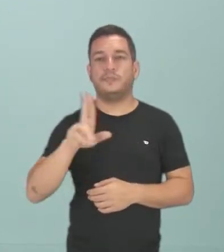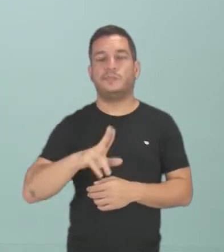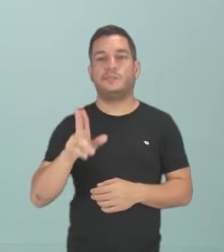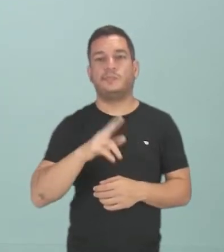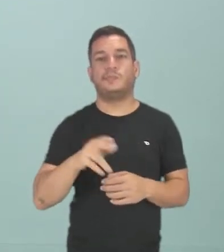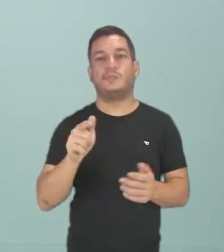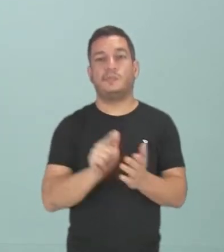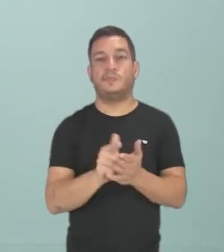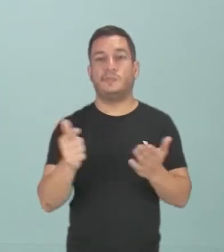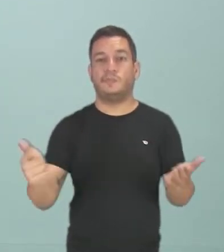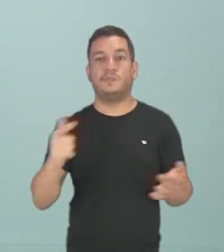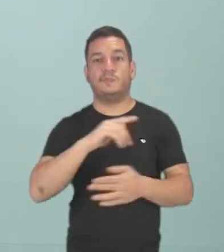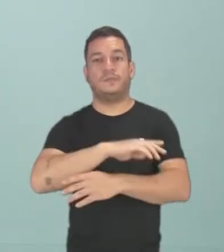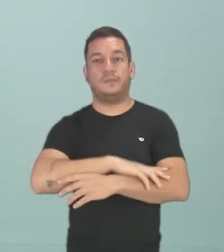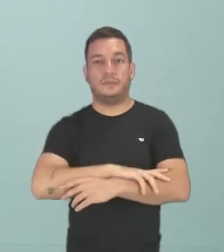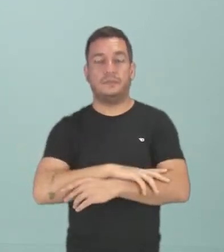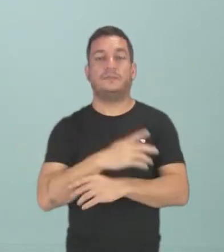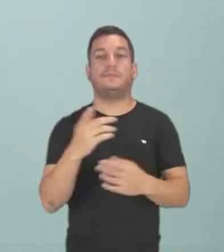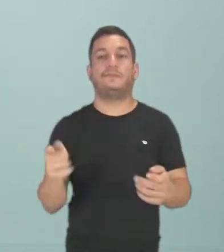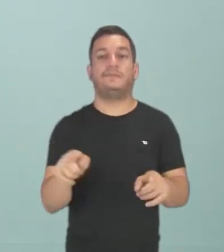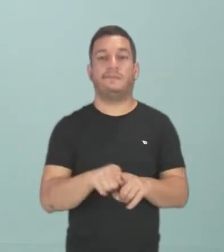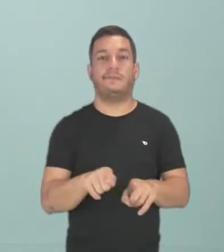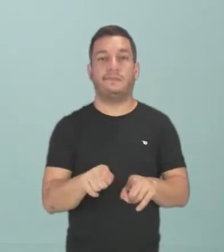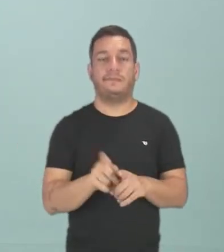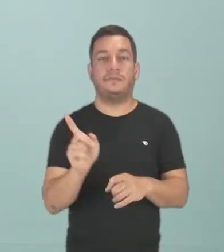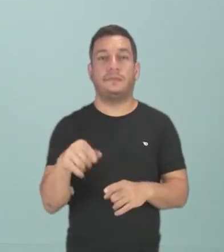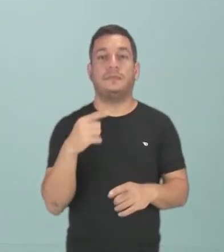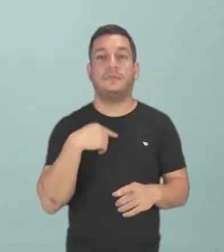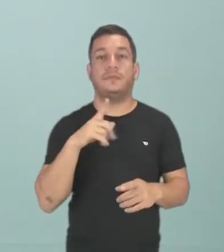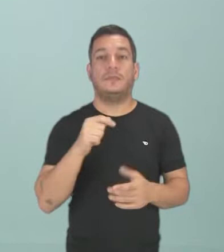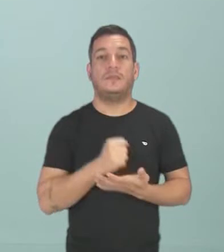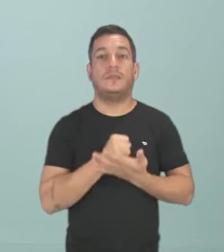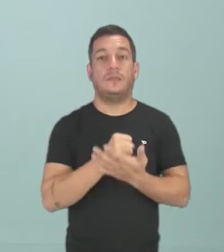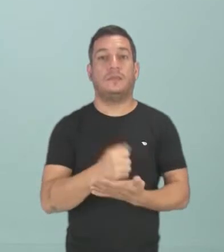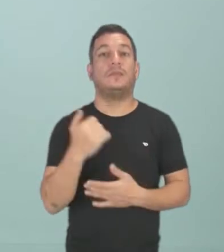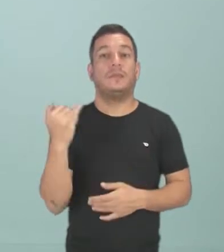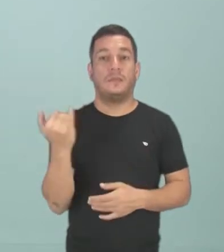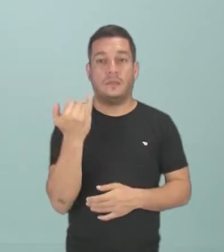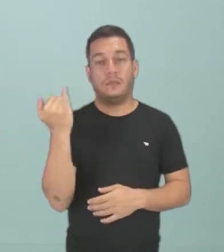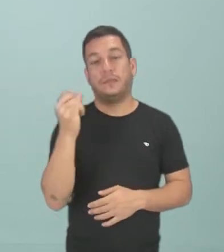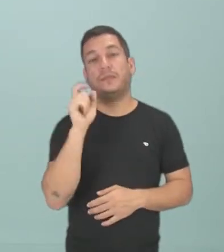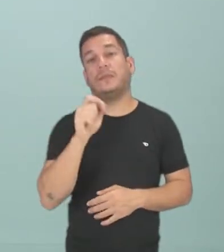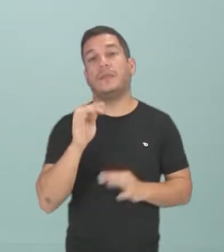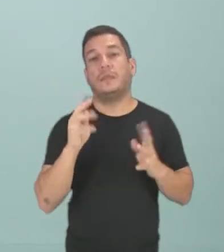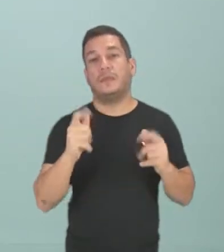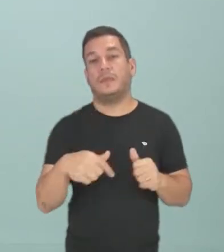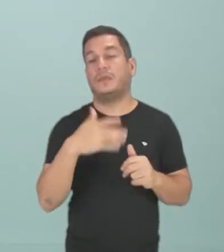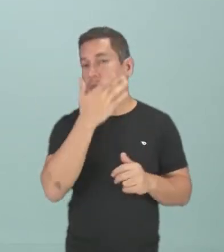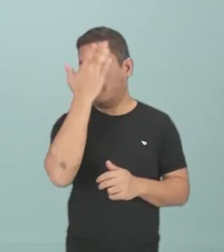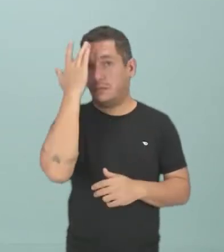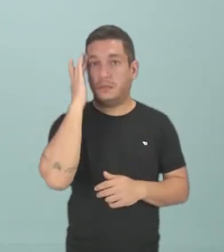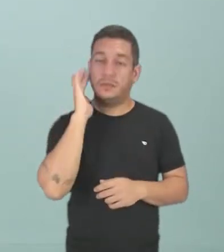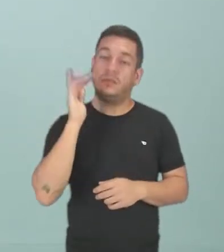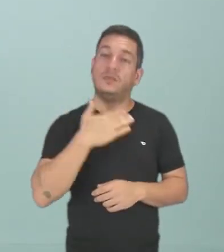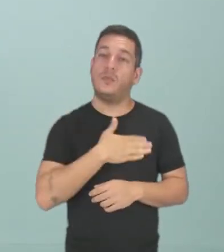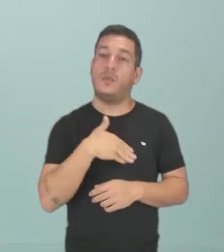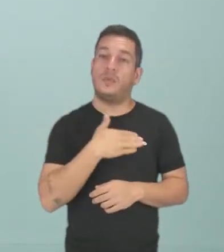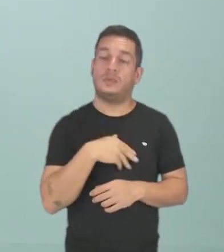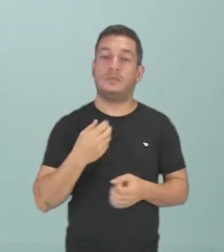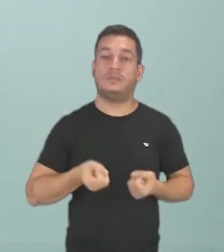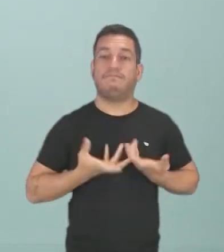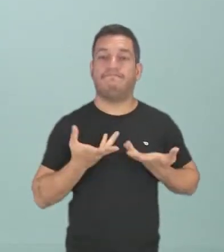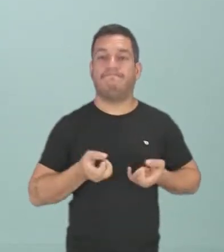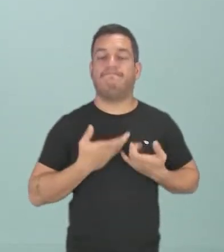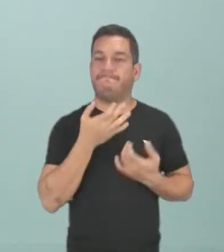meio jornalístico, e ele é um suporte muito interessante para todas as pessoas que gostam de